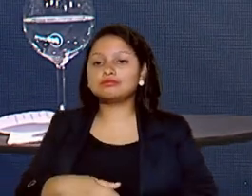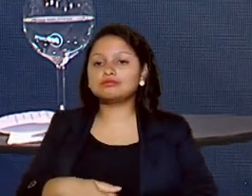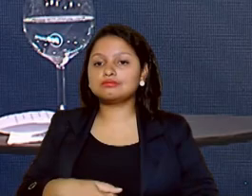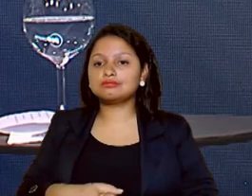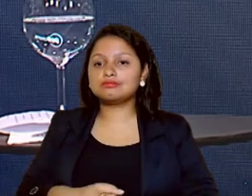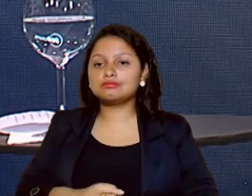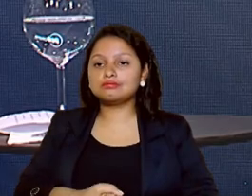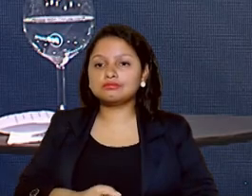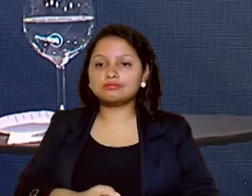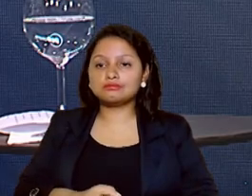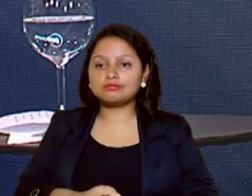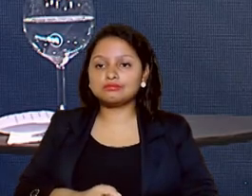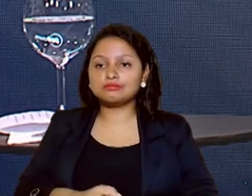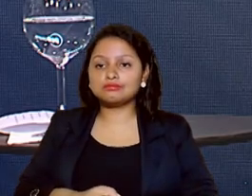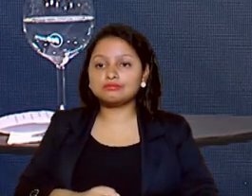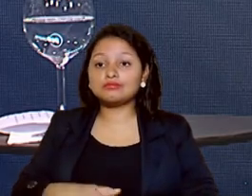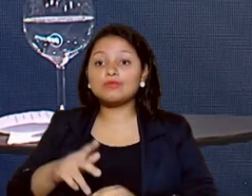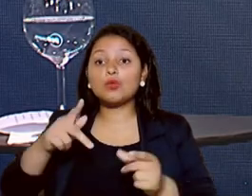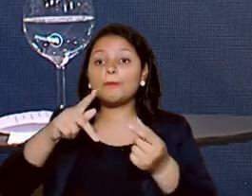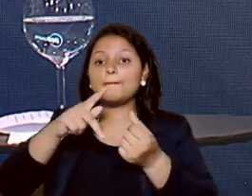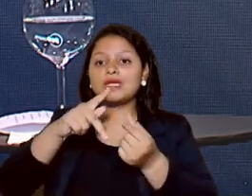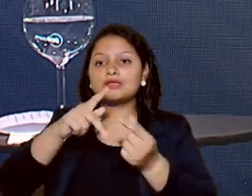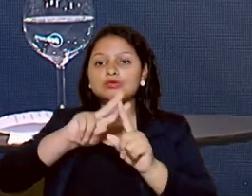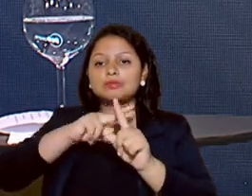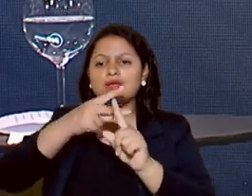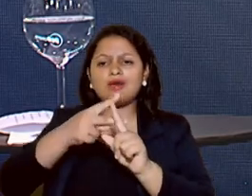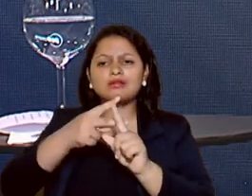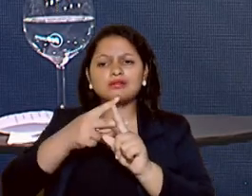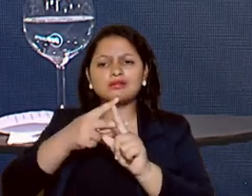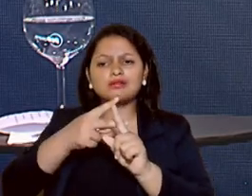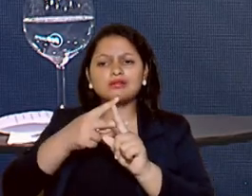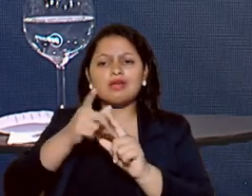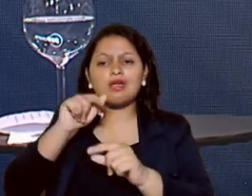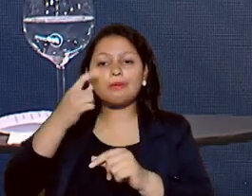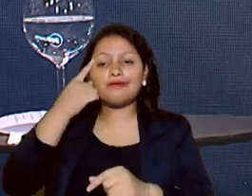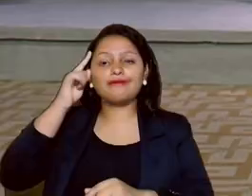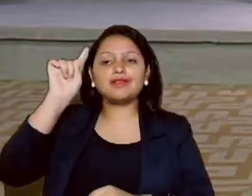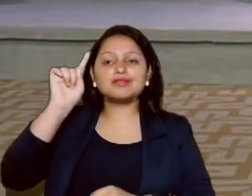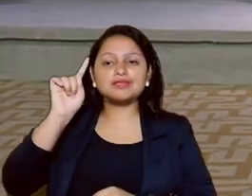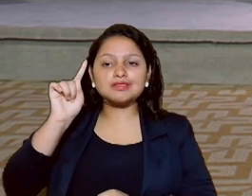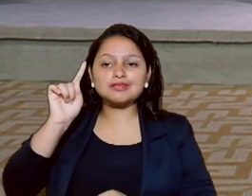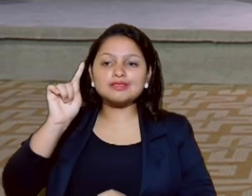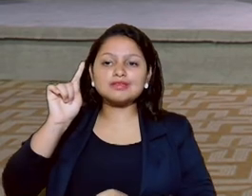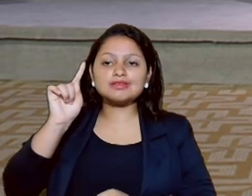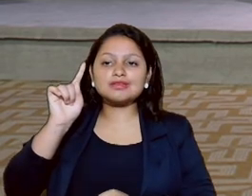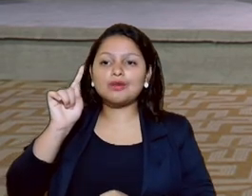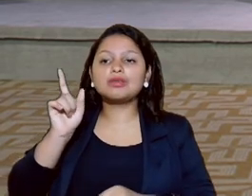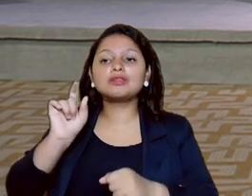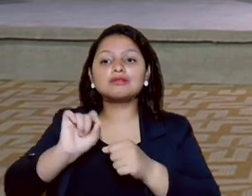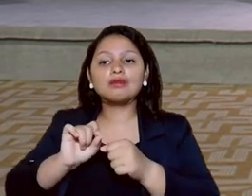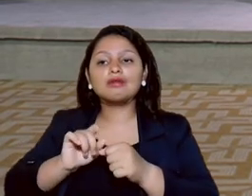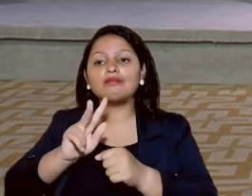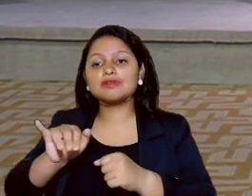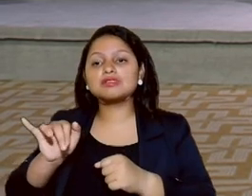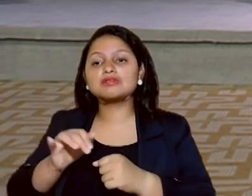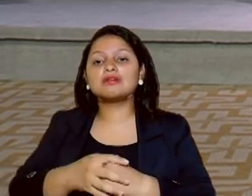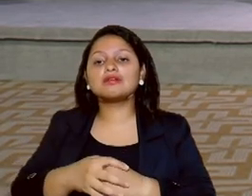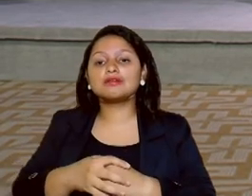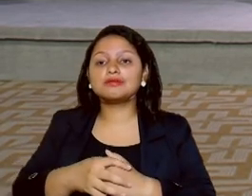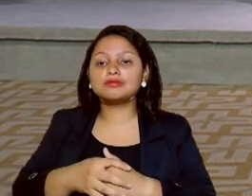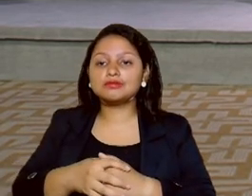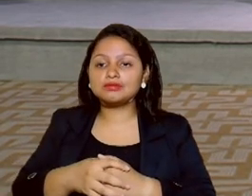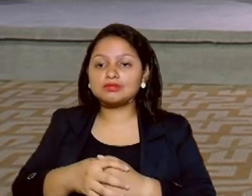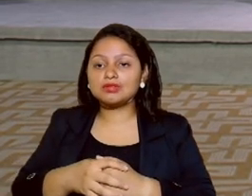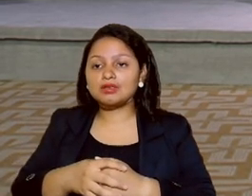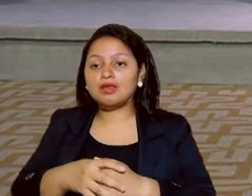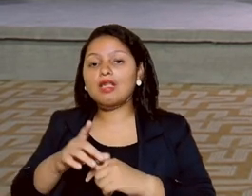aí vem por exemplo pics duplicata o pix duplicata é uma invenção incrível porque te permite executar casa duplicata não seja paga uma derivação